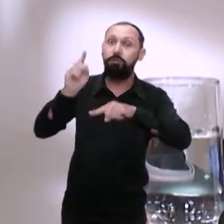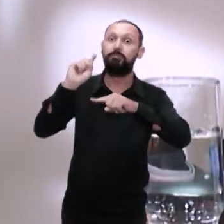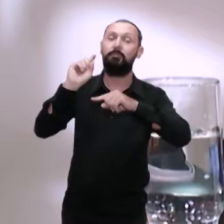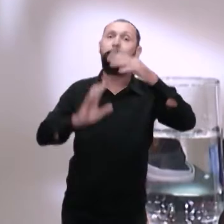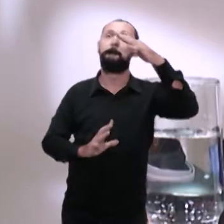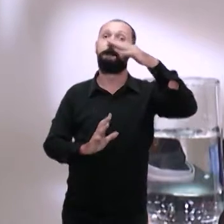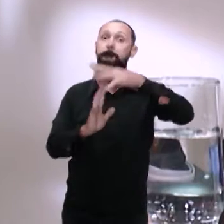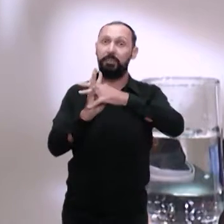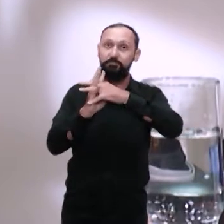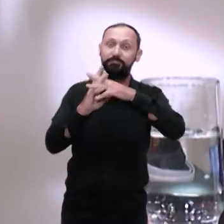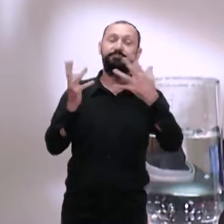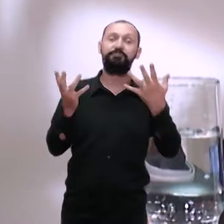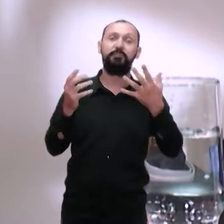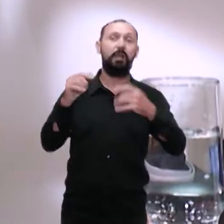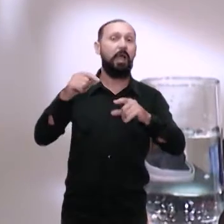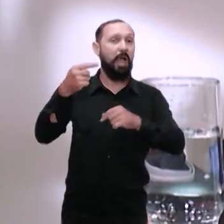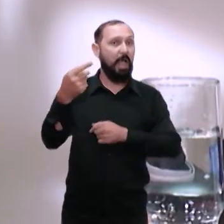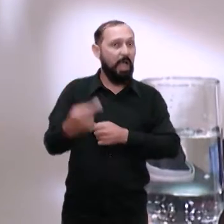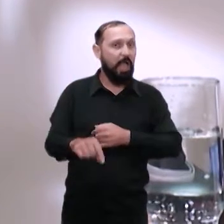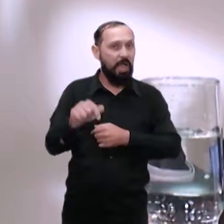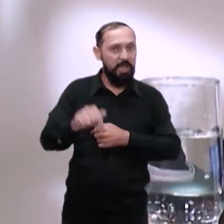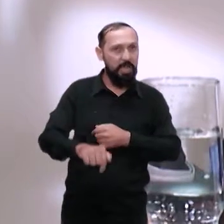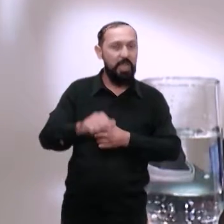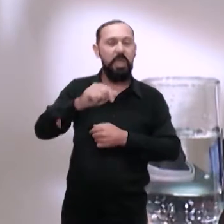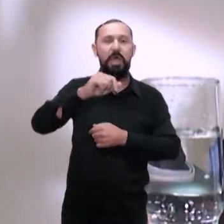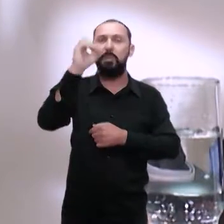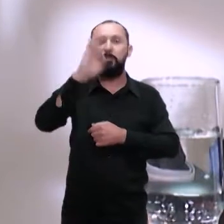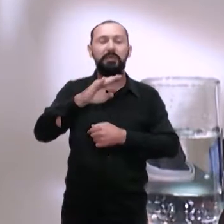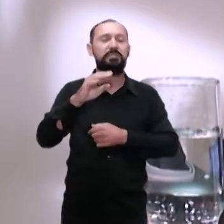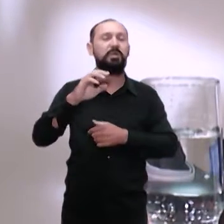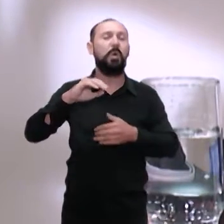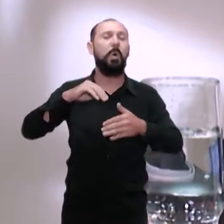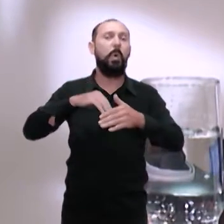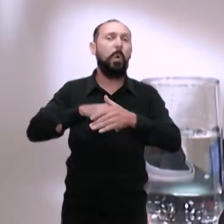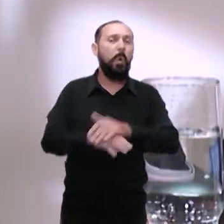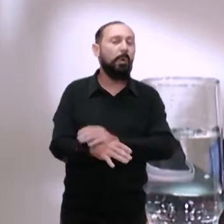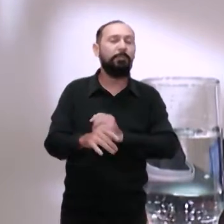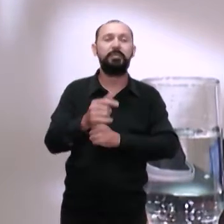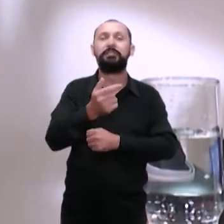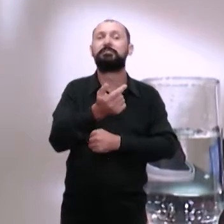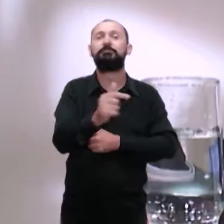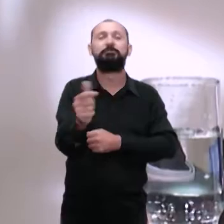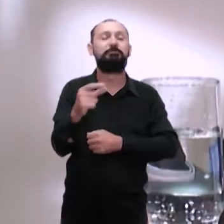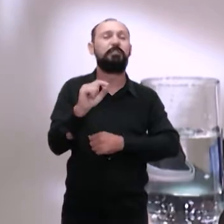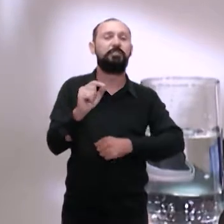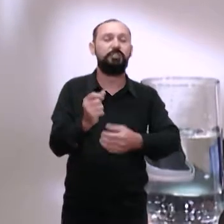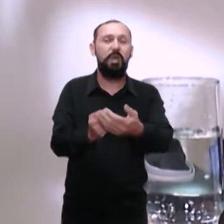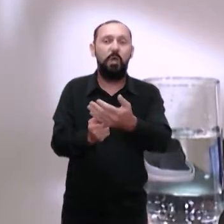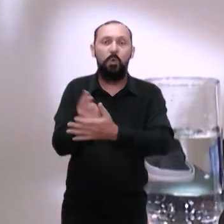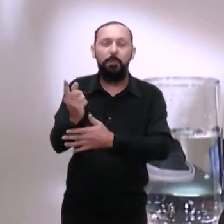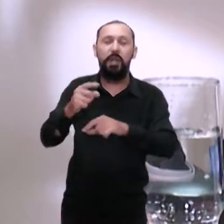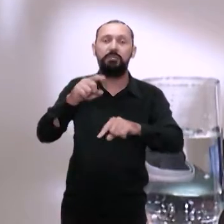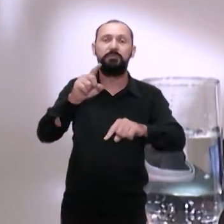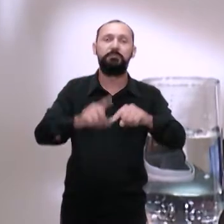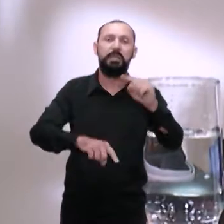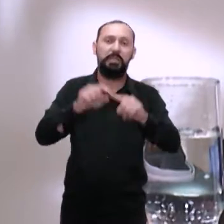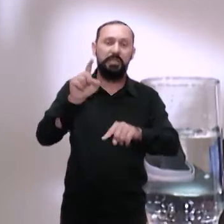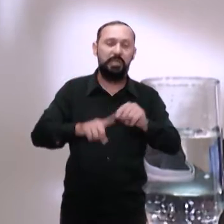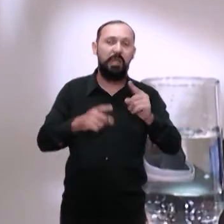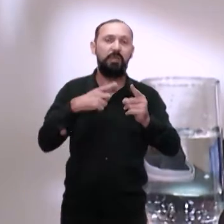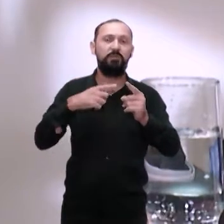sofisticada, mas aqui no Brasil nós não temos ainda essa cultura de comprar